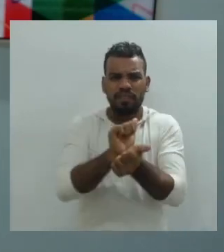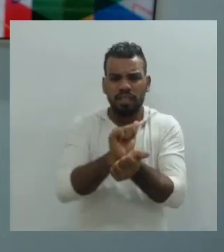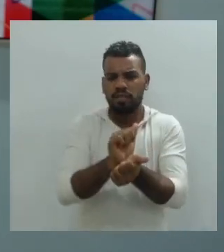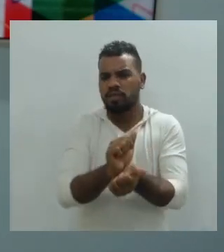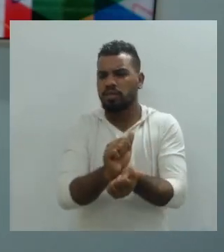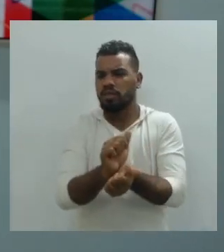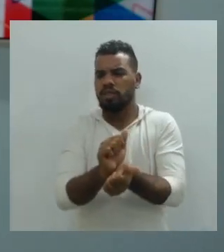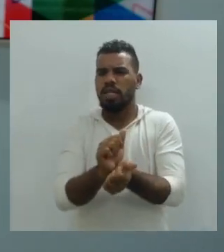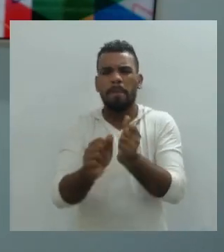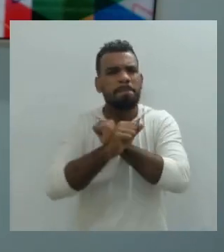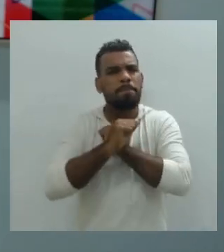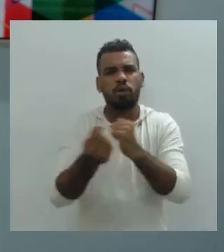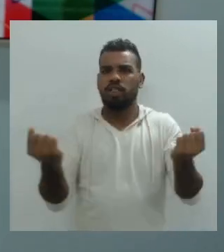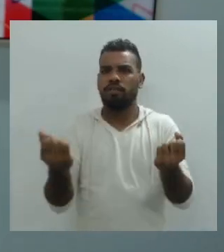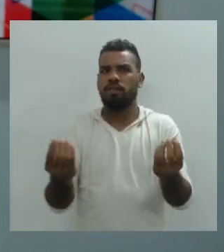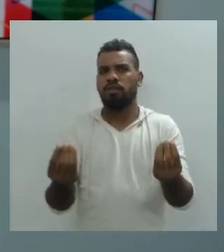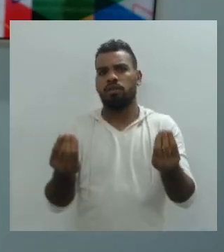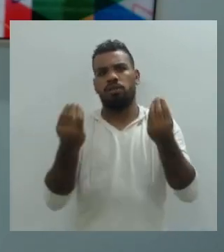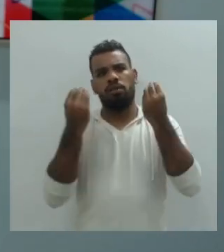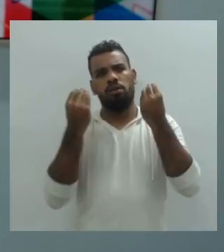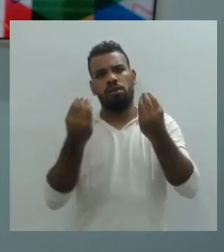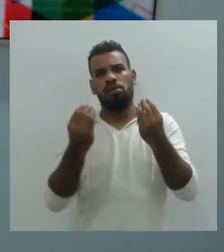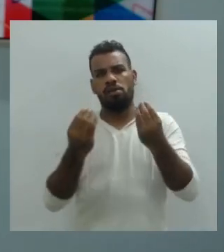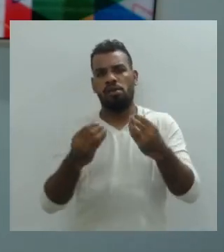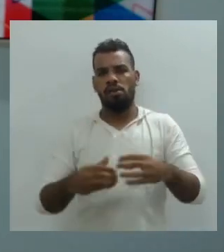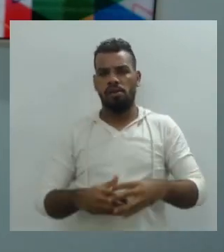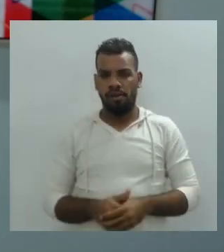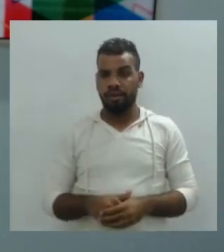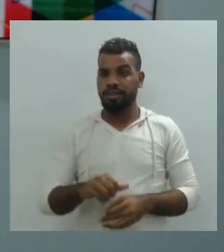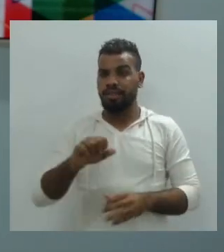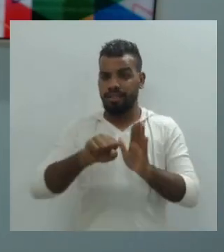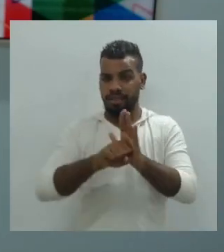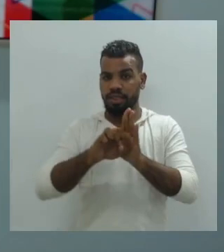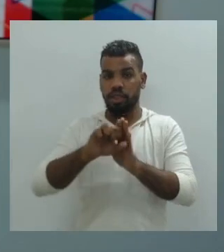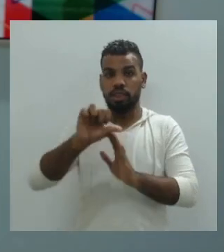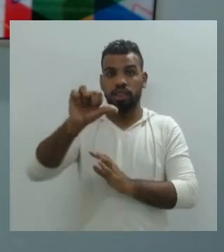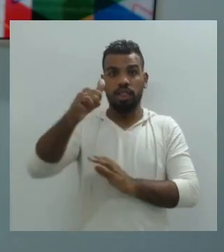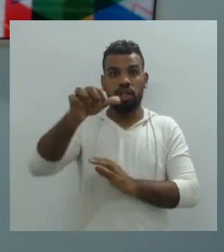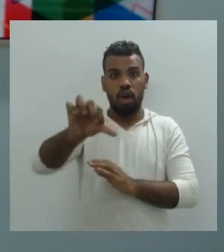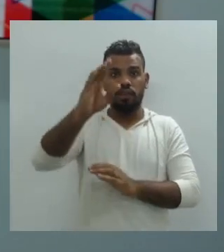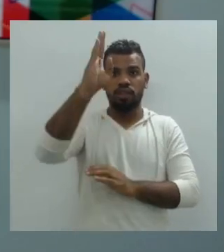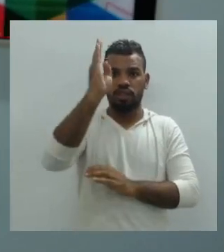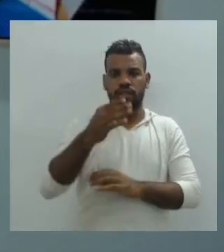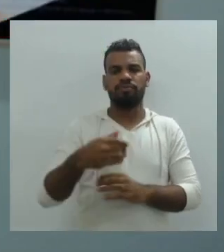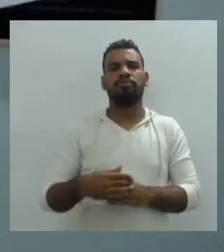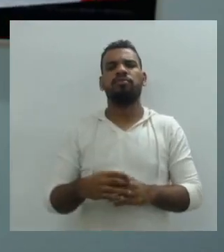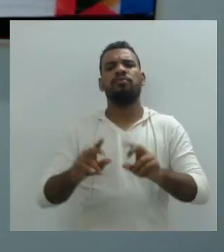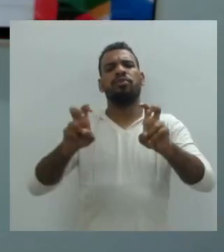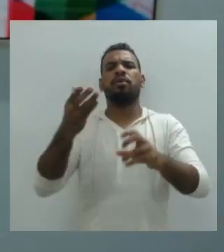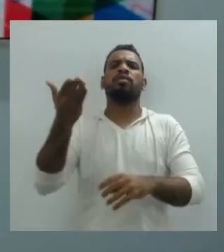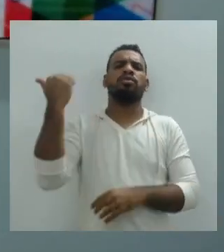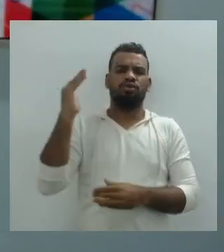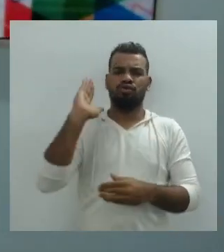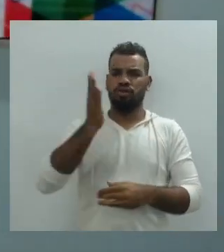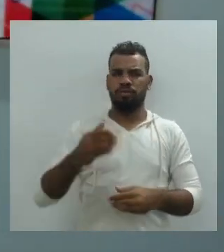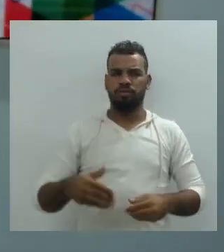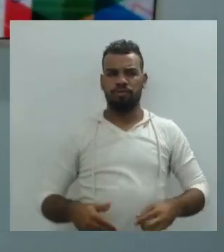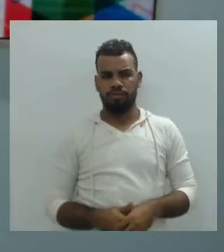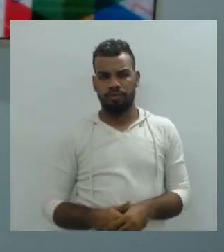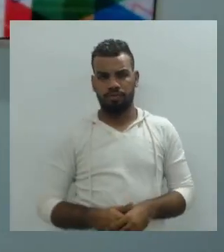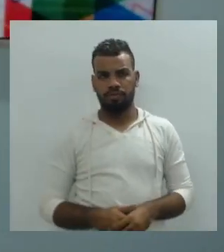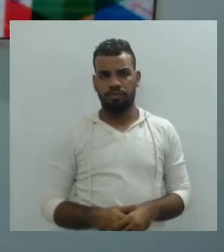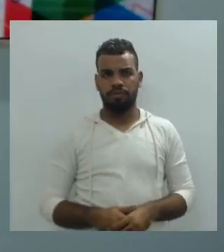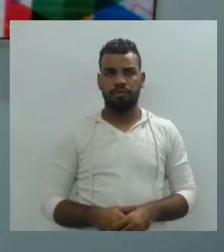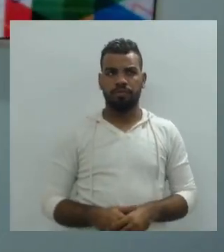escravidão. Esse era o retrato do Brasil do século XIX, que a gente já abordou numa aula anterior. E